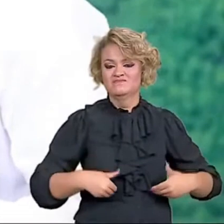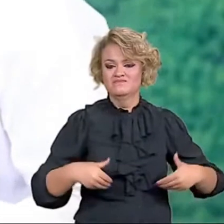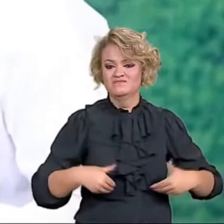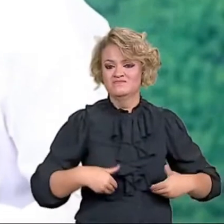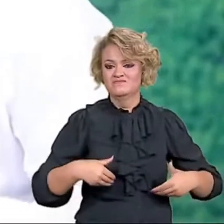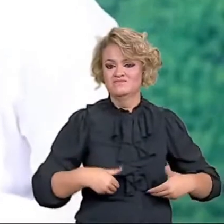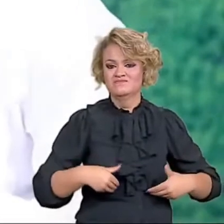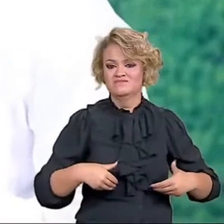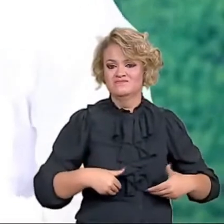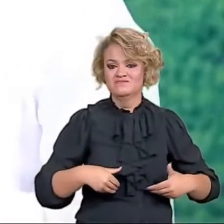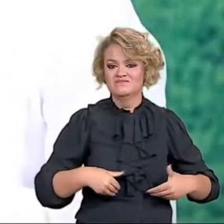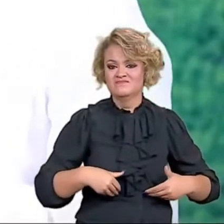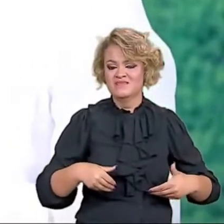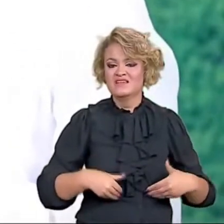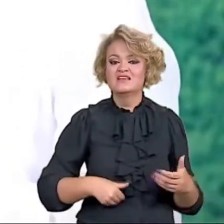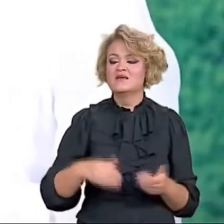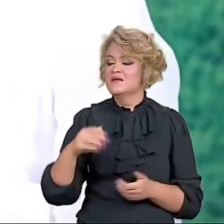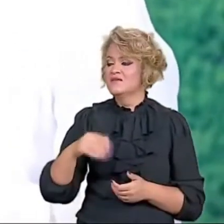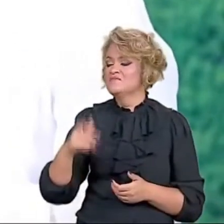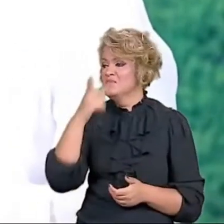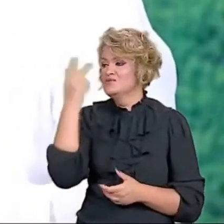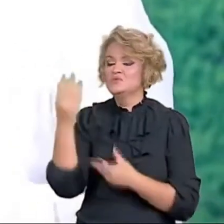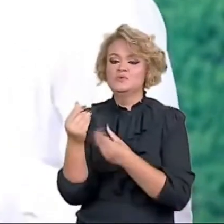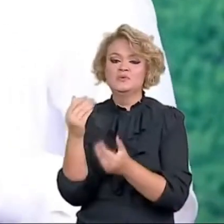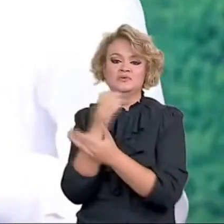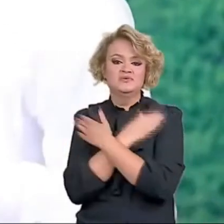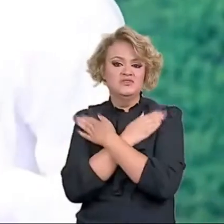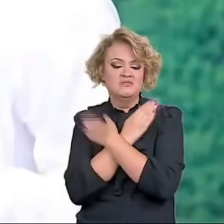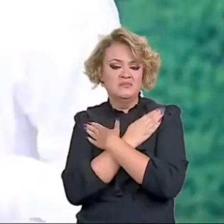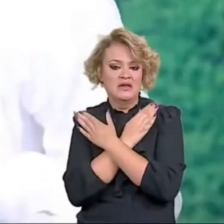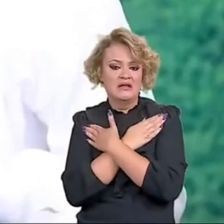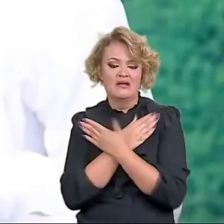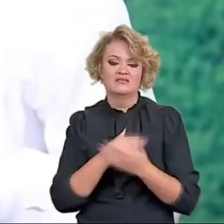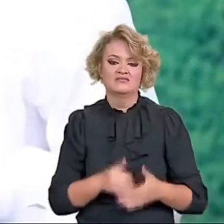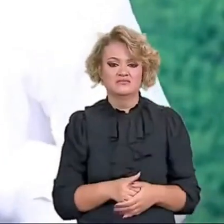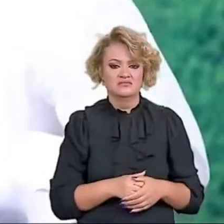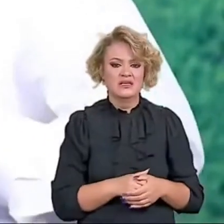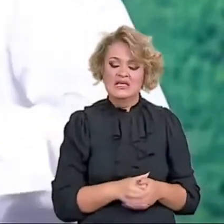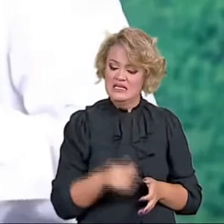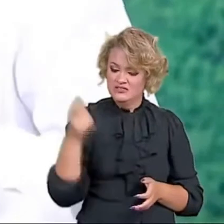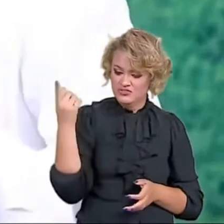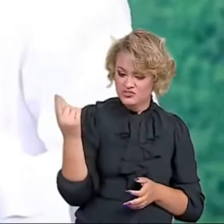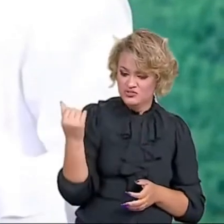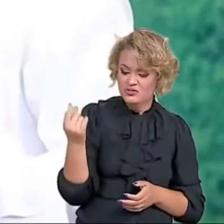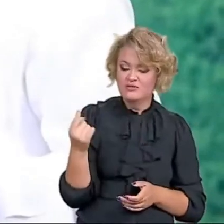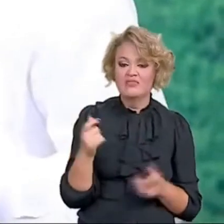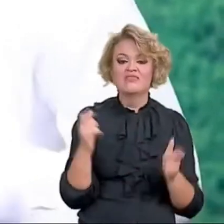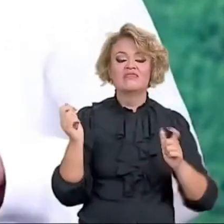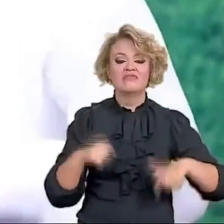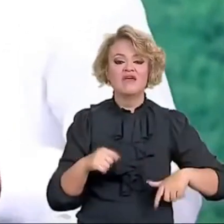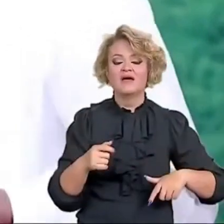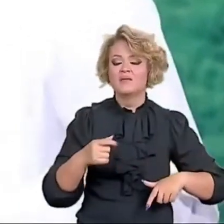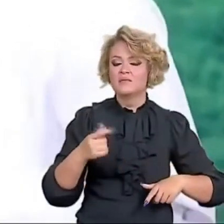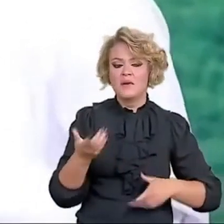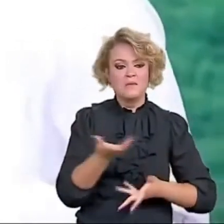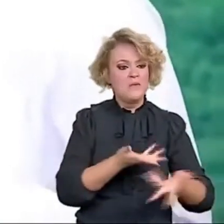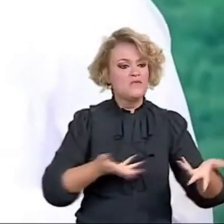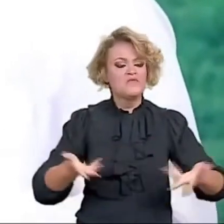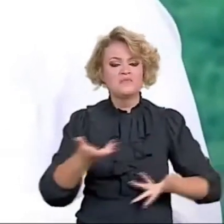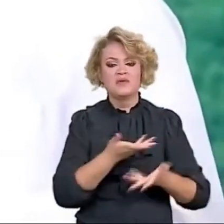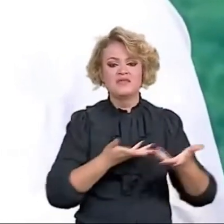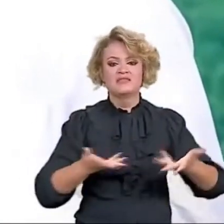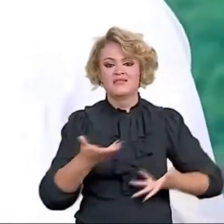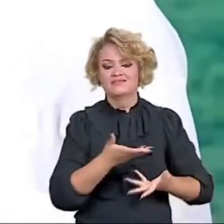Enquanto isso, nós temos milhões de desempregados. Esse dinheiro poderia estar circulando na mão do povo